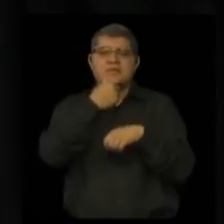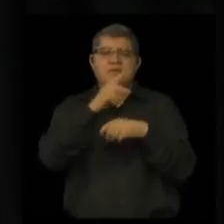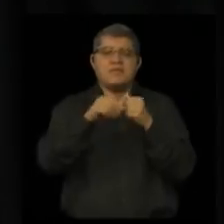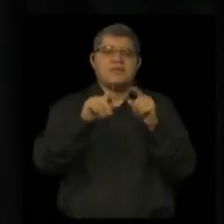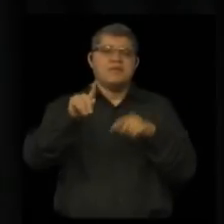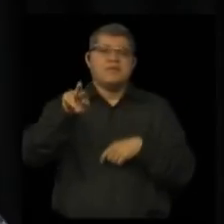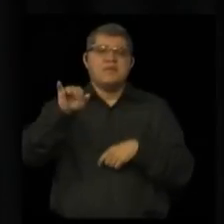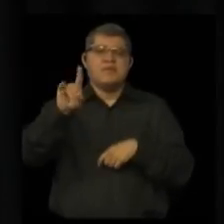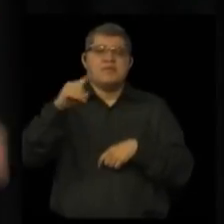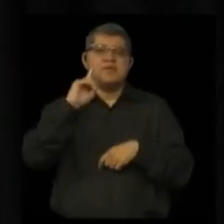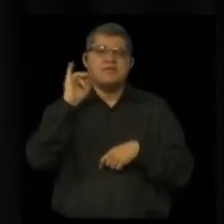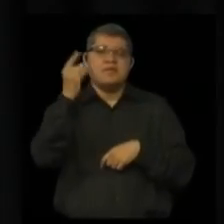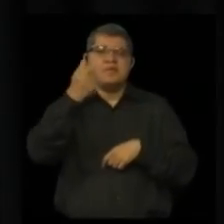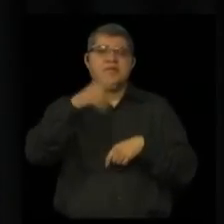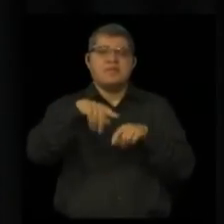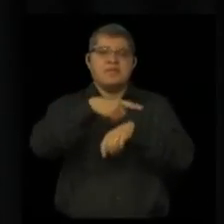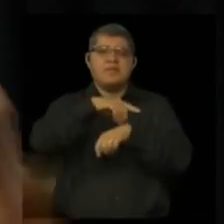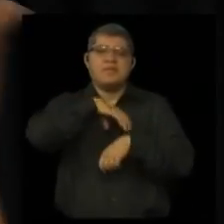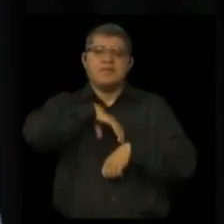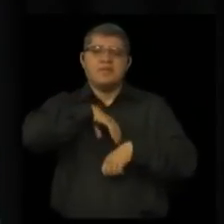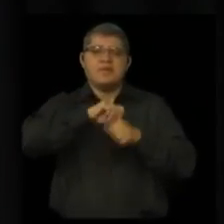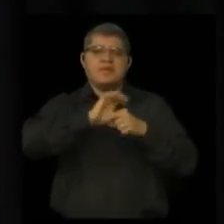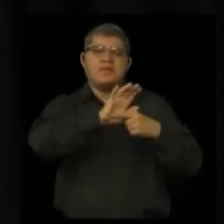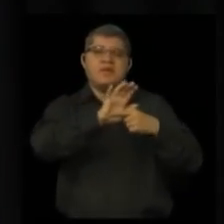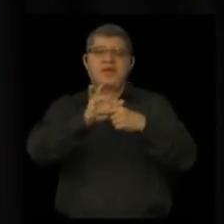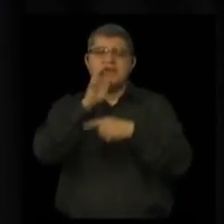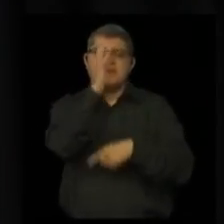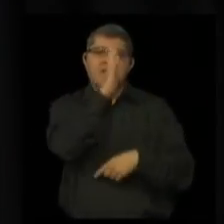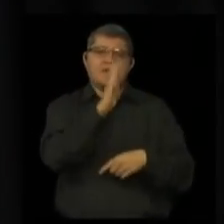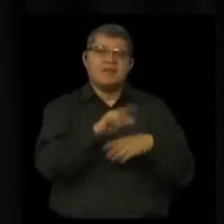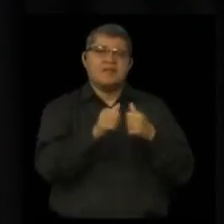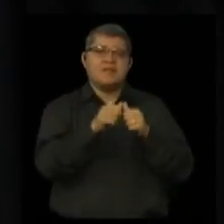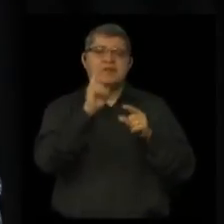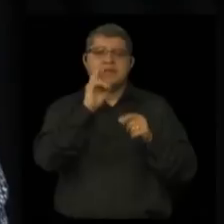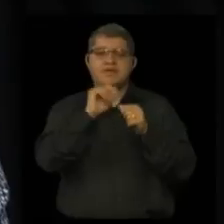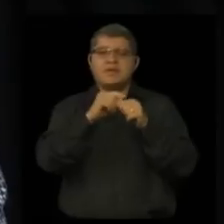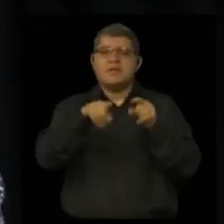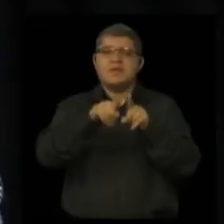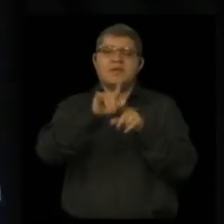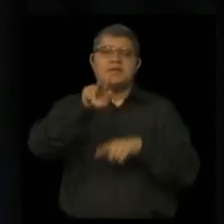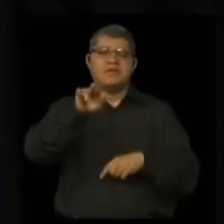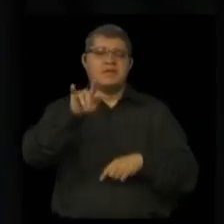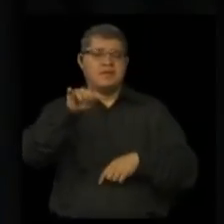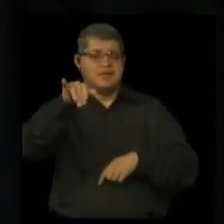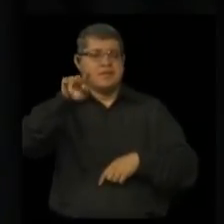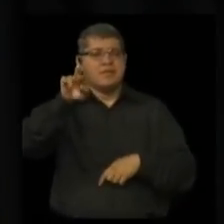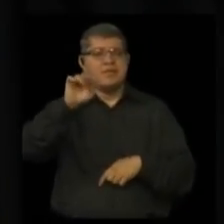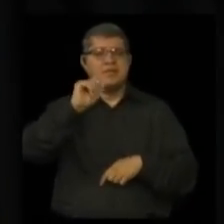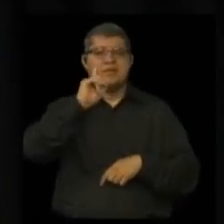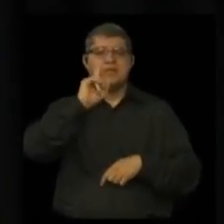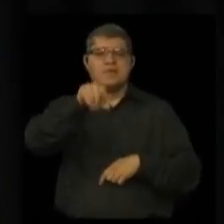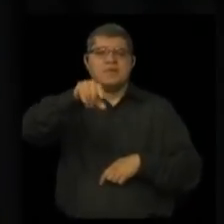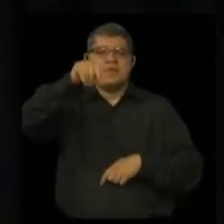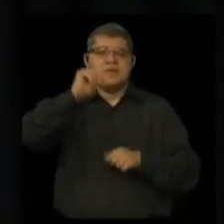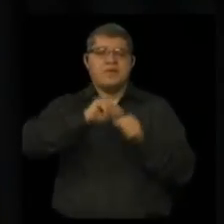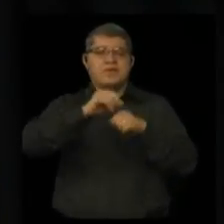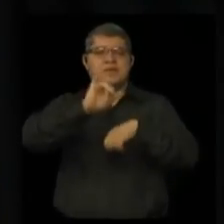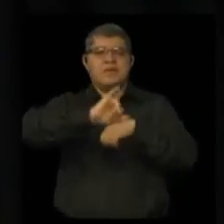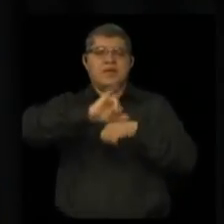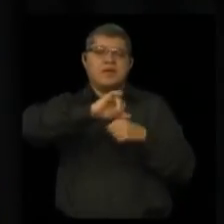Paris. E em Portugal, eu também representei o Brasil em Guimarães. Guimarães foi eleita a